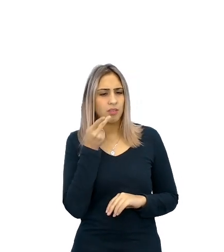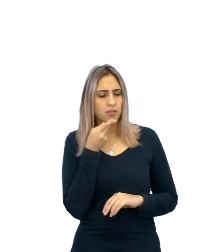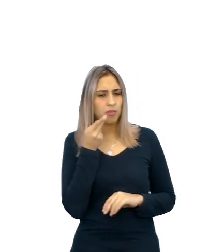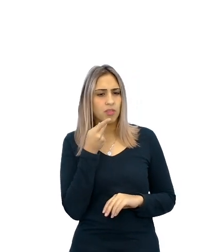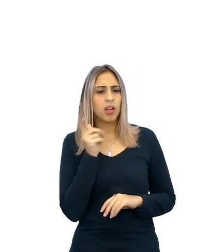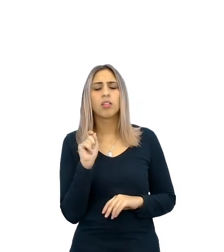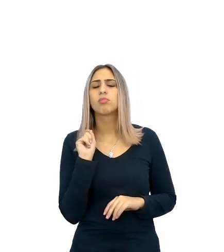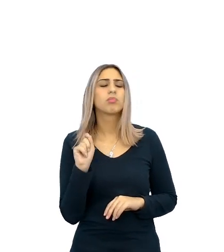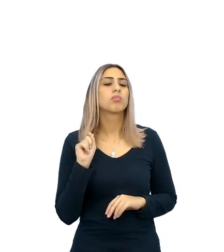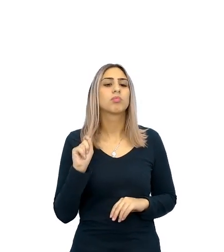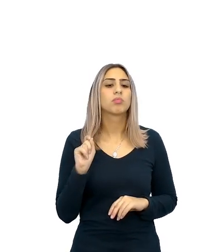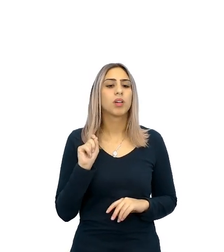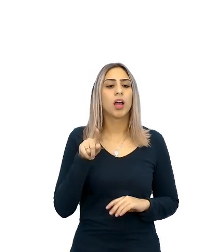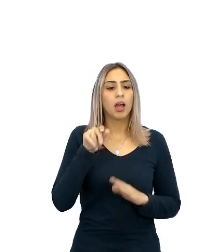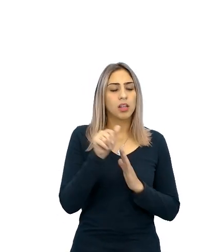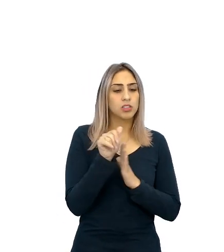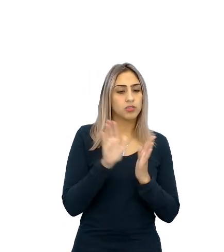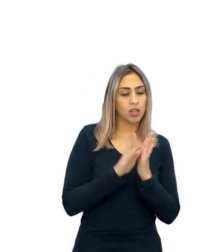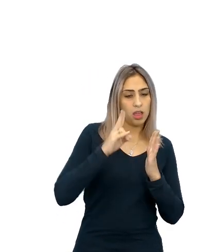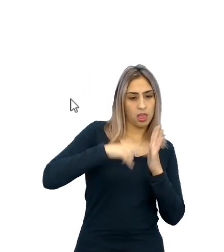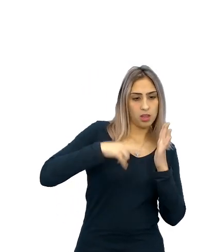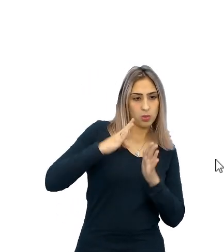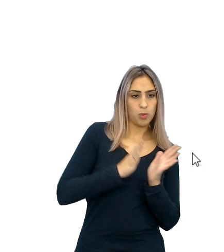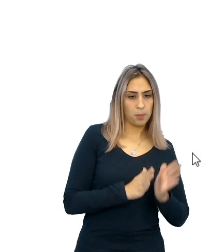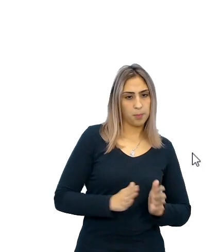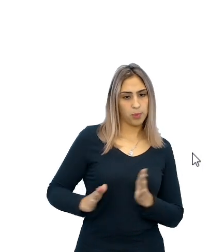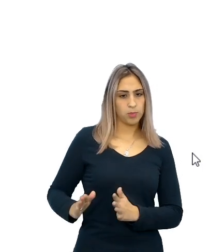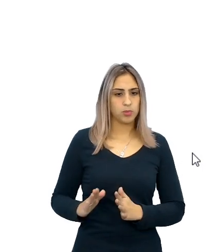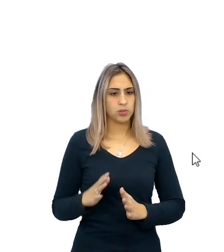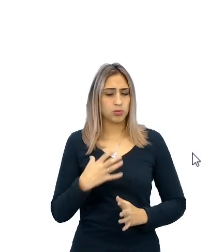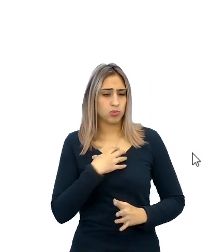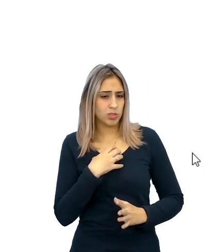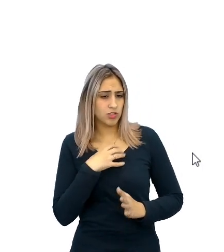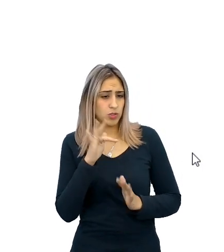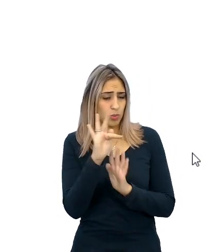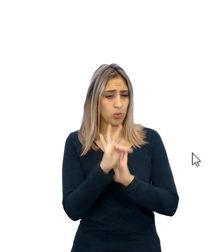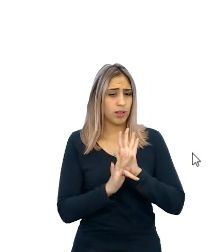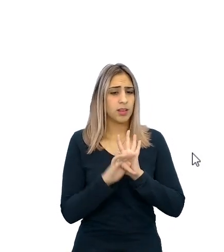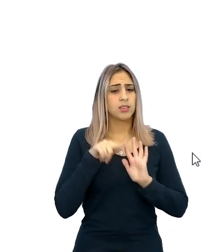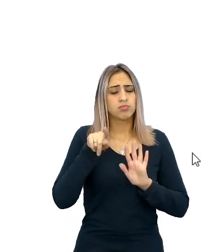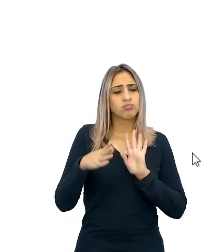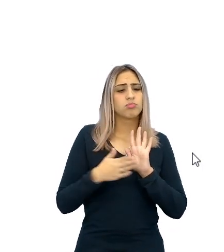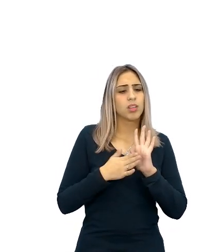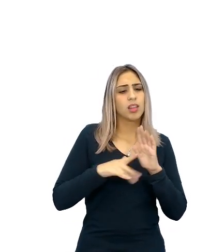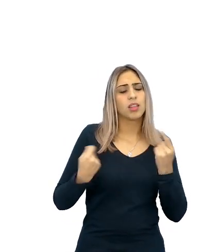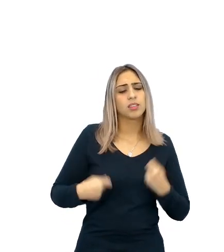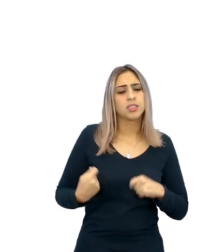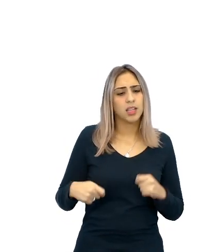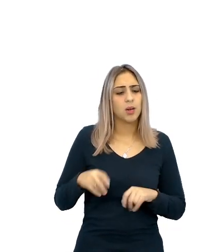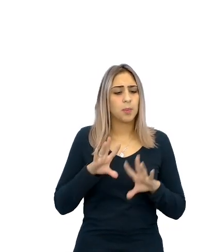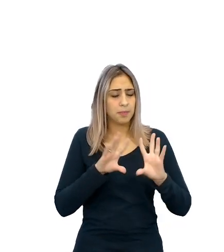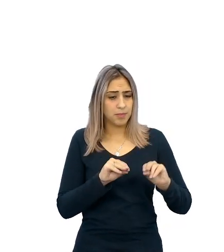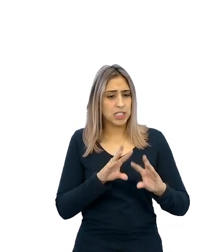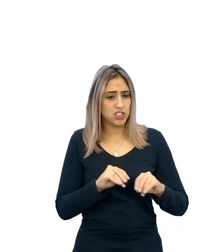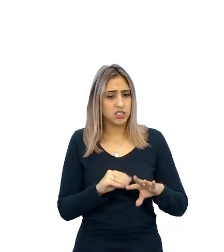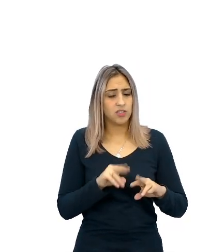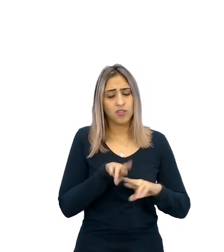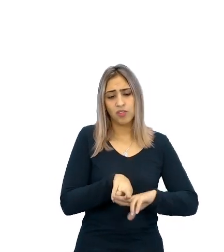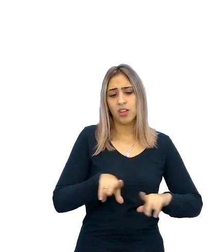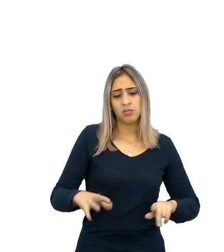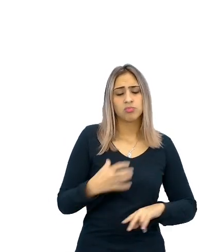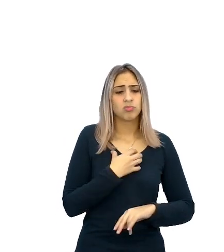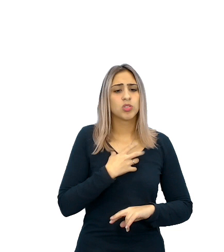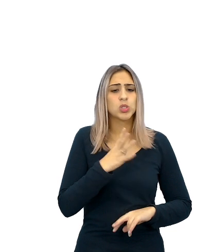que na atividade de leitura e produção de sentido de um texto, se faz necessário mobilizar vários